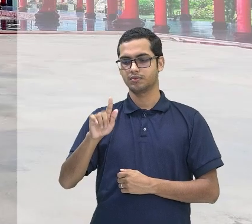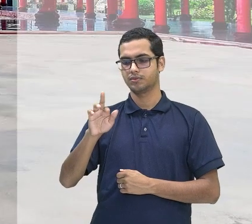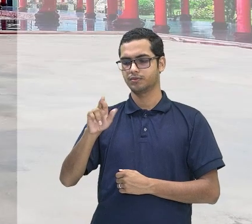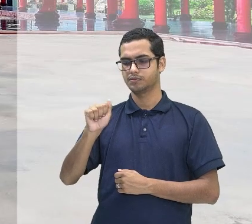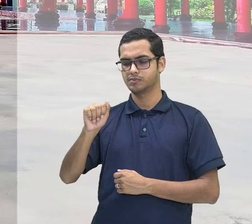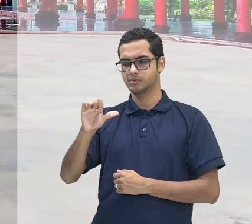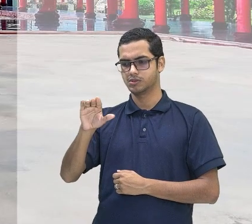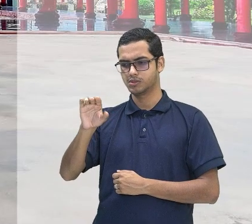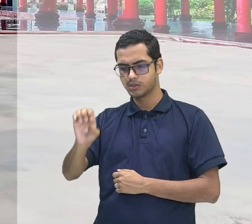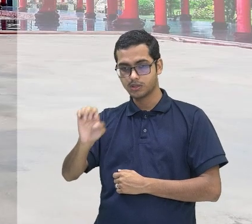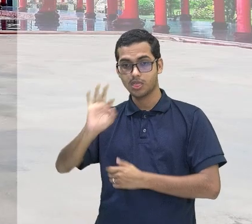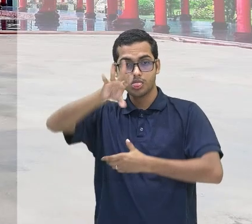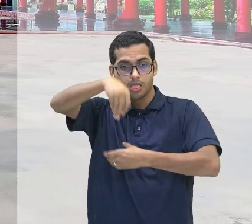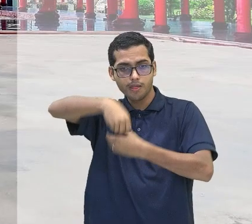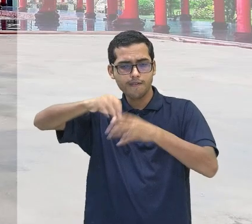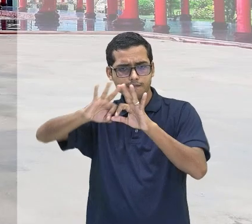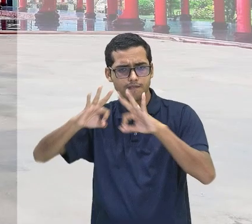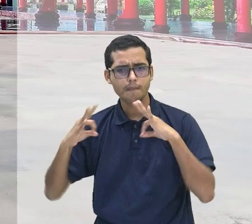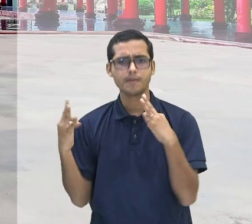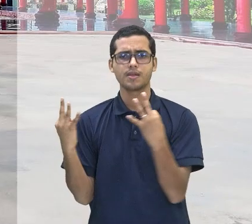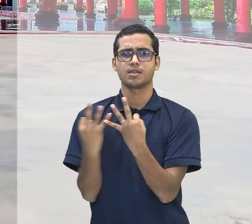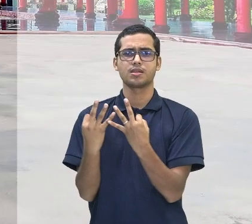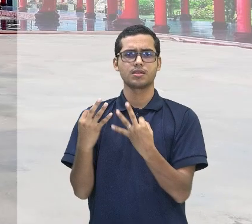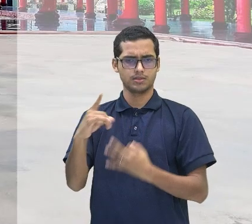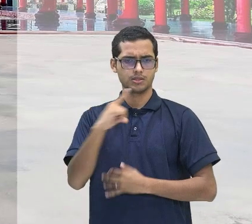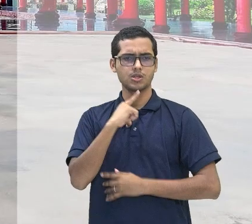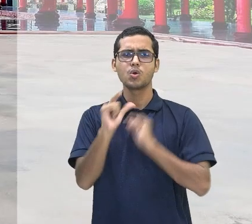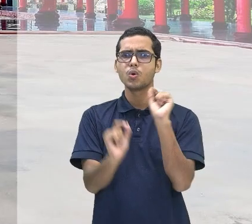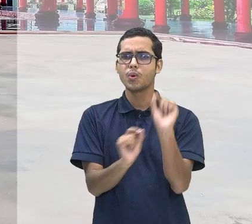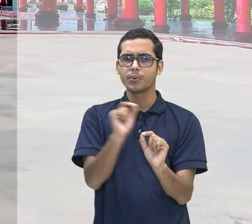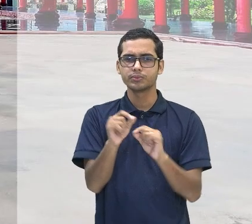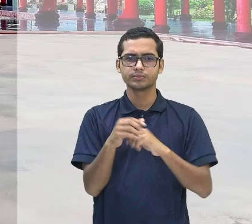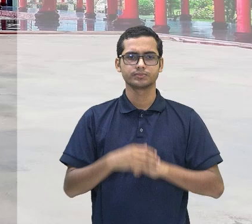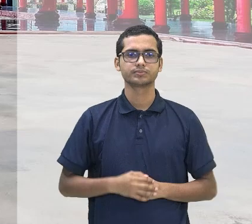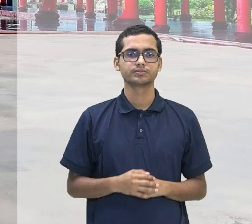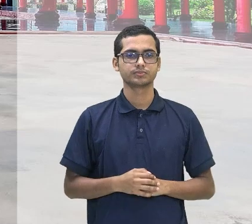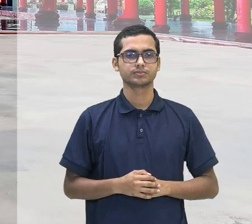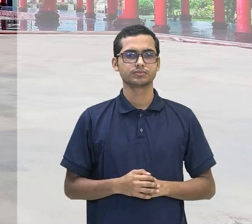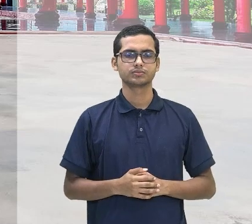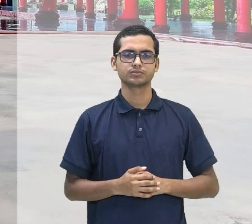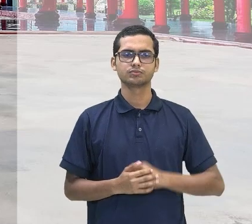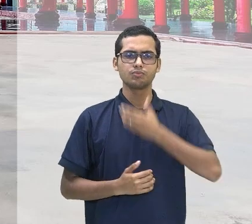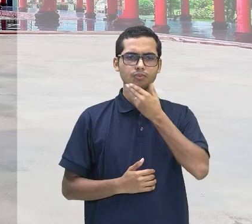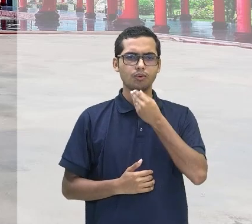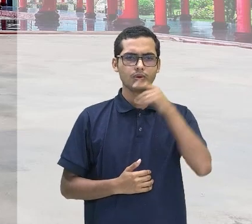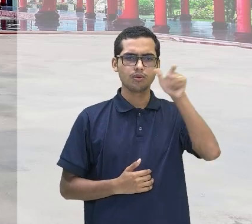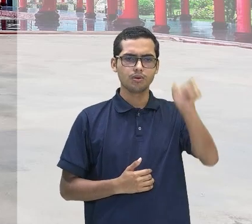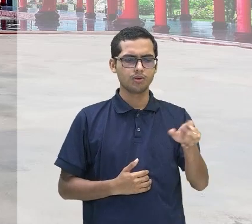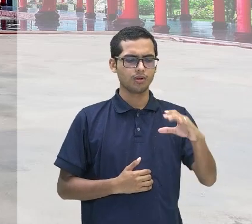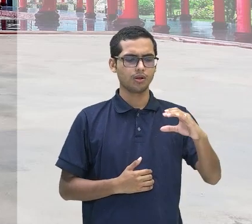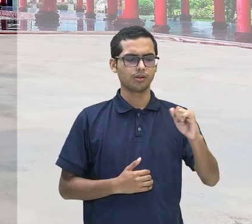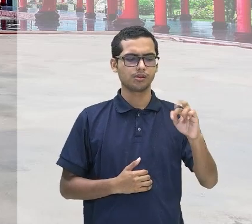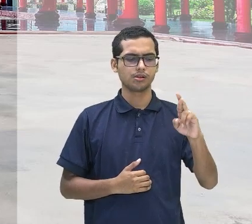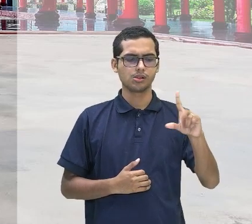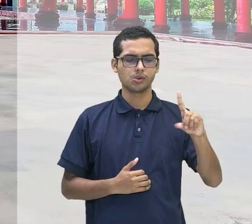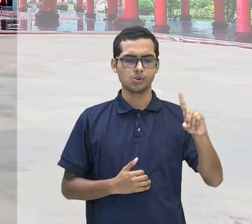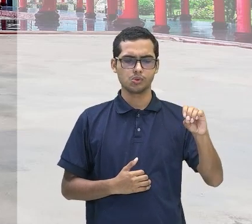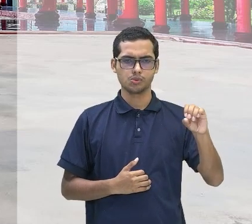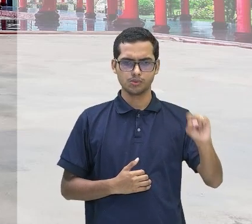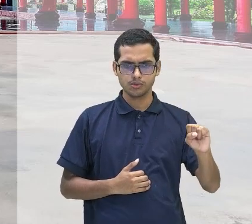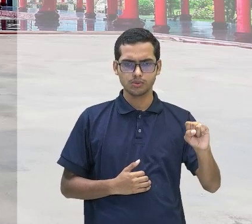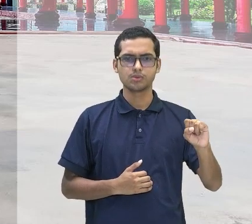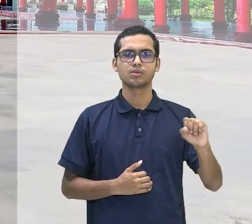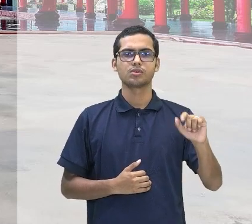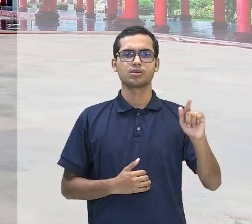um componente dessa família chamado Carlos Gracie. e ele ensinou essa arte, né,